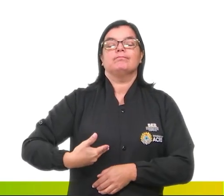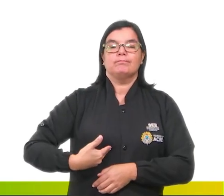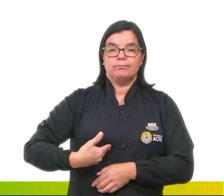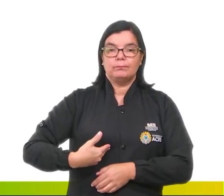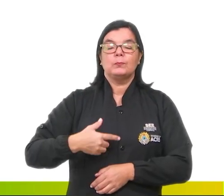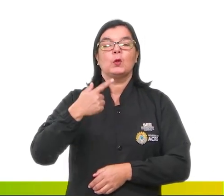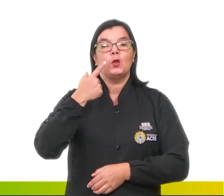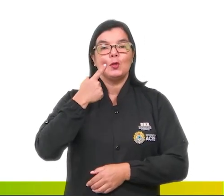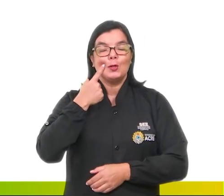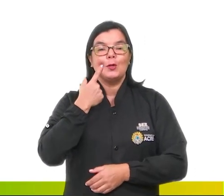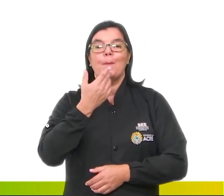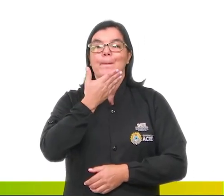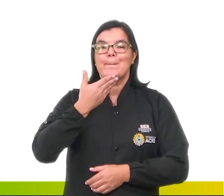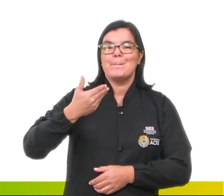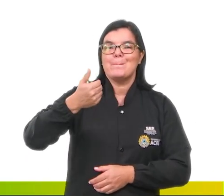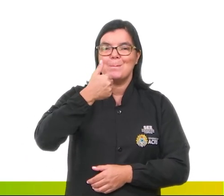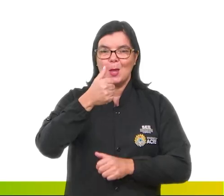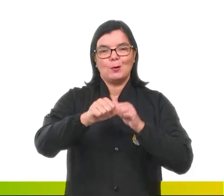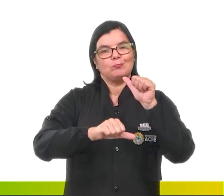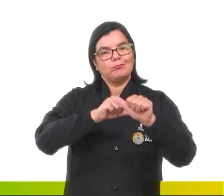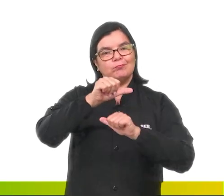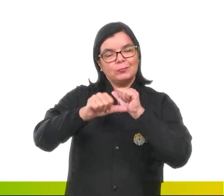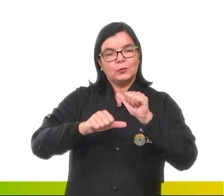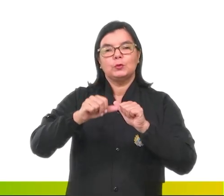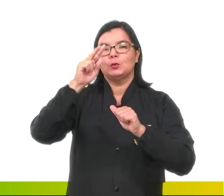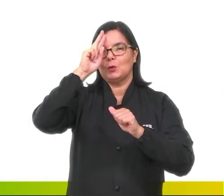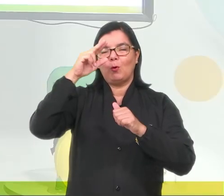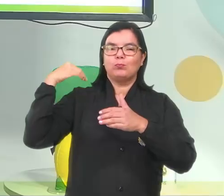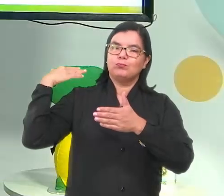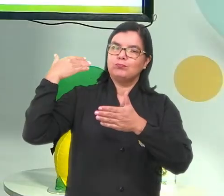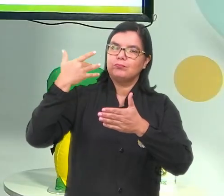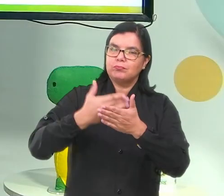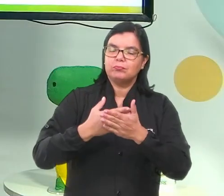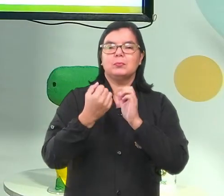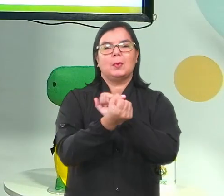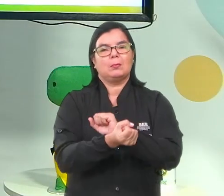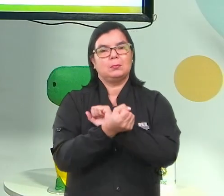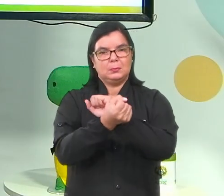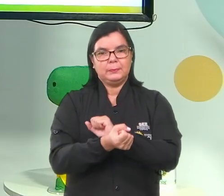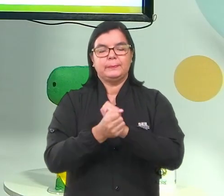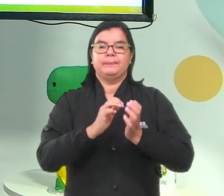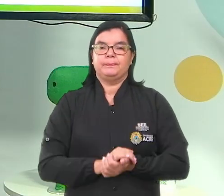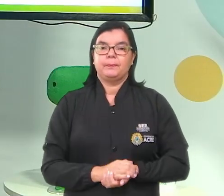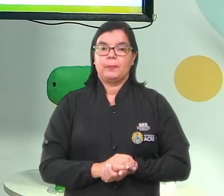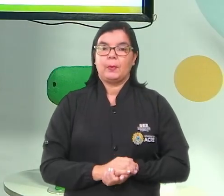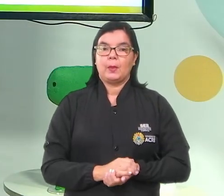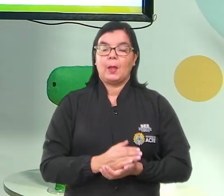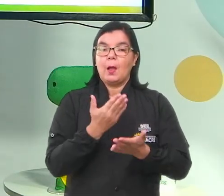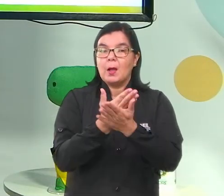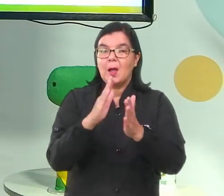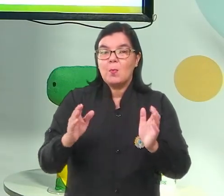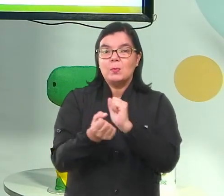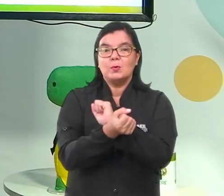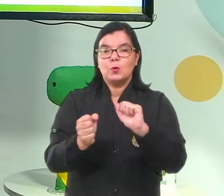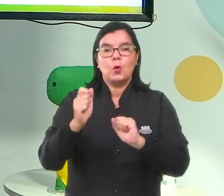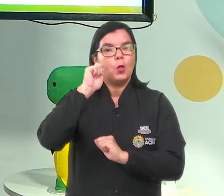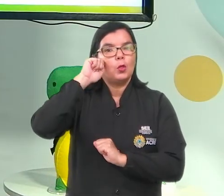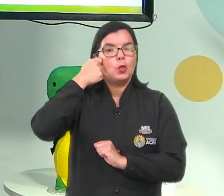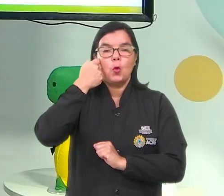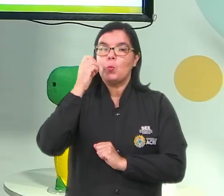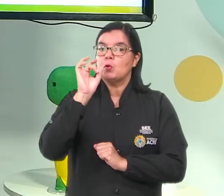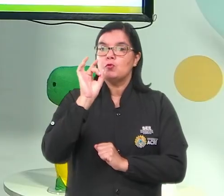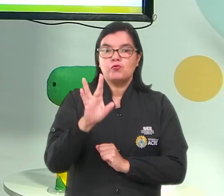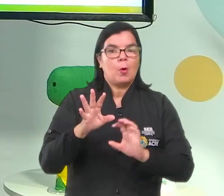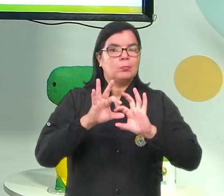que corrigissem os efeitos históricos da escravidão. Ou seja, à época da abolição, o negro foi